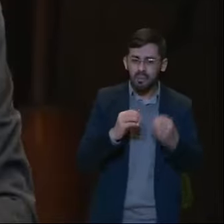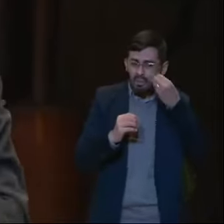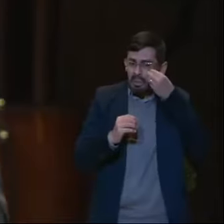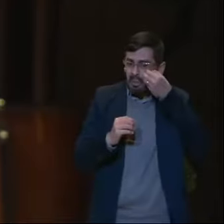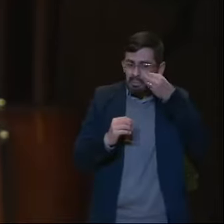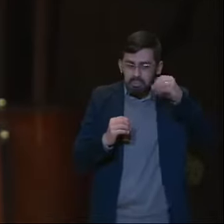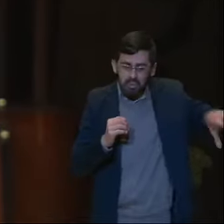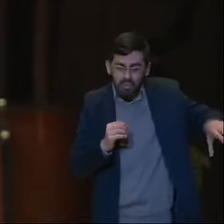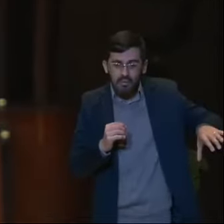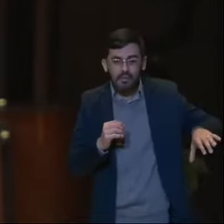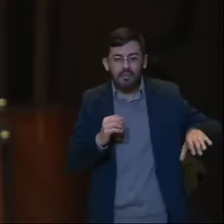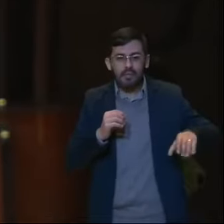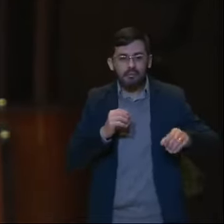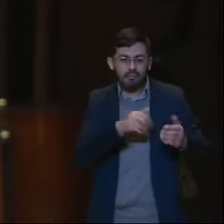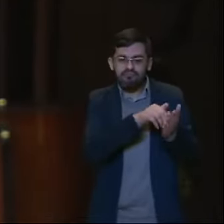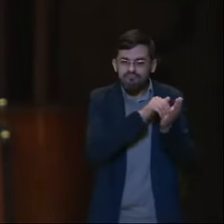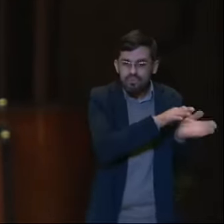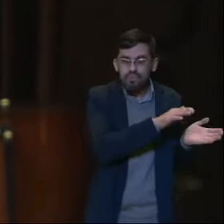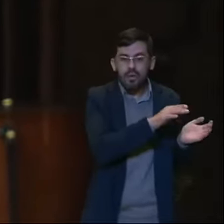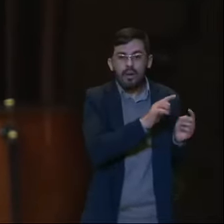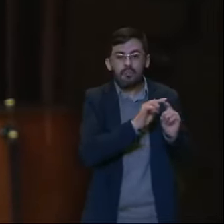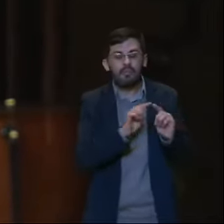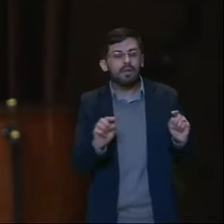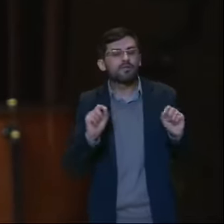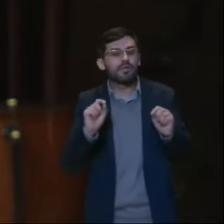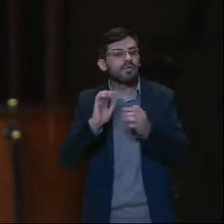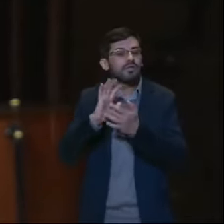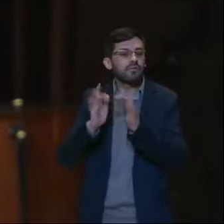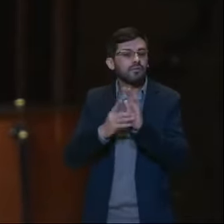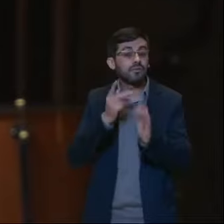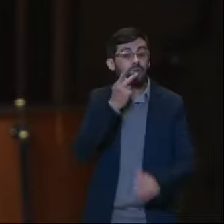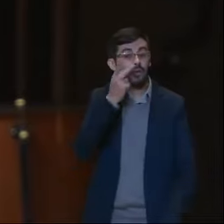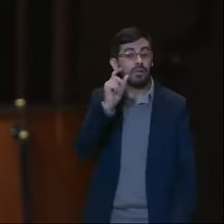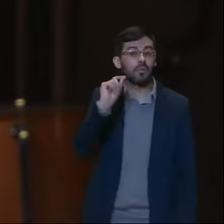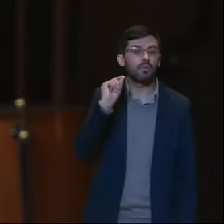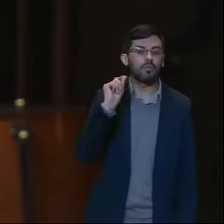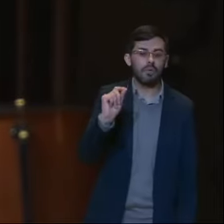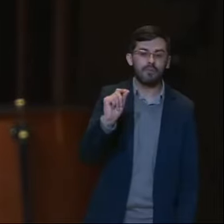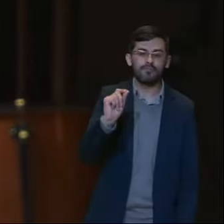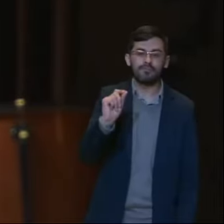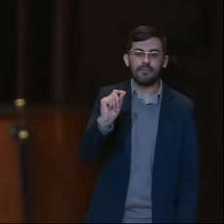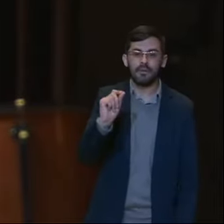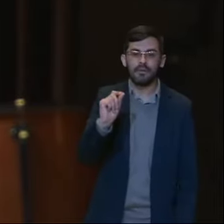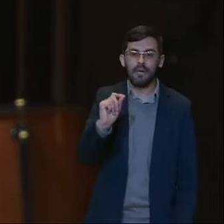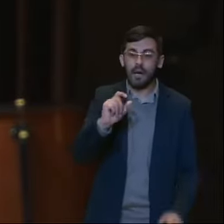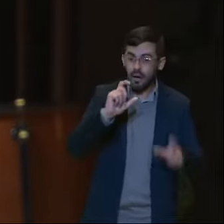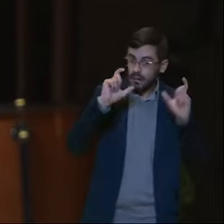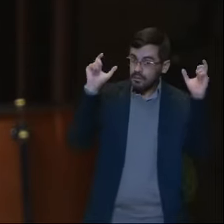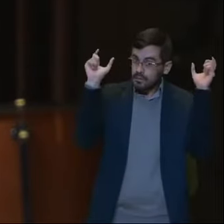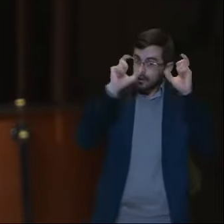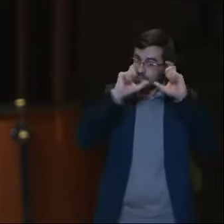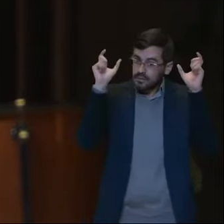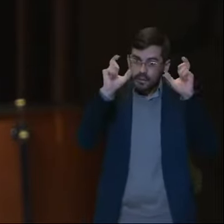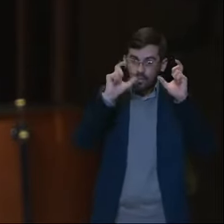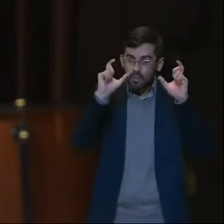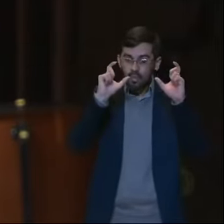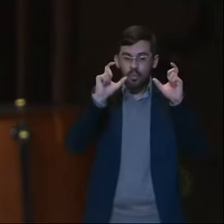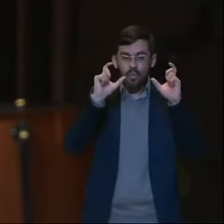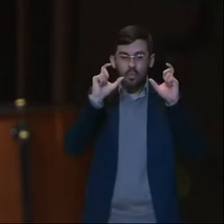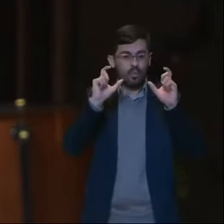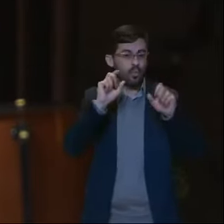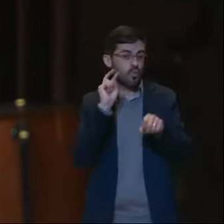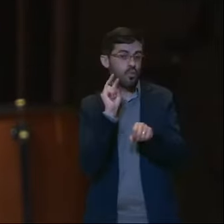de literalmente fazer isso, mas Jesus está falando, não dê espaço para isso na sua